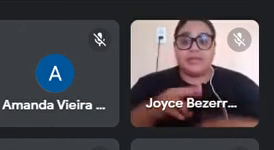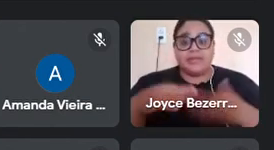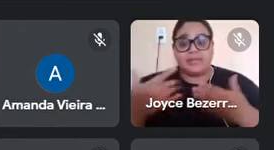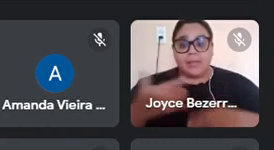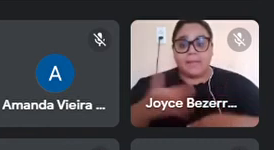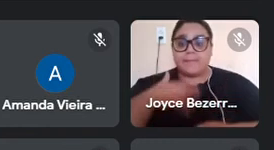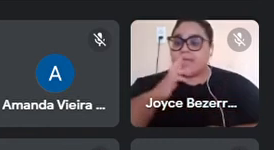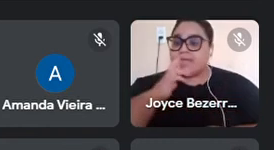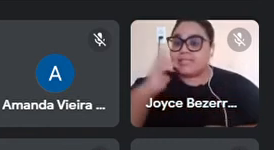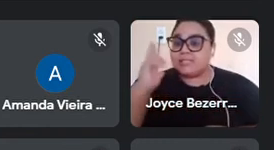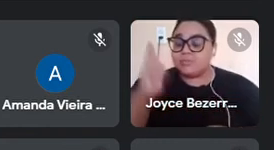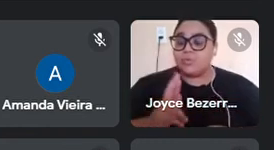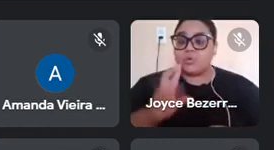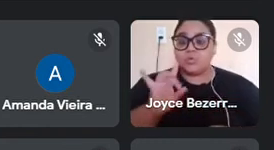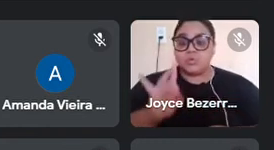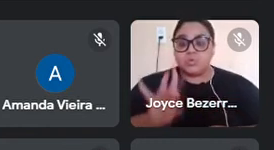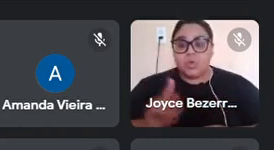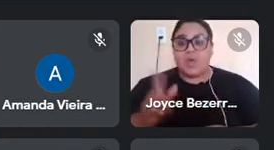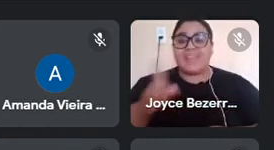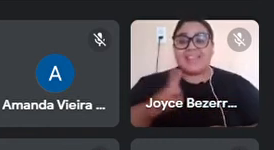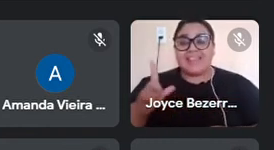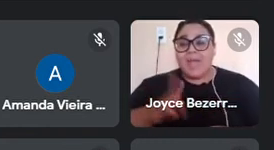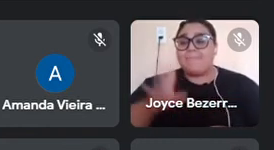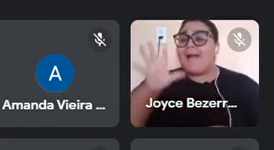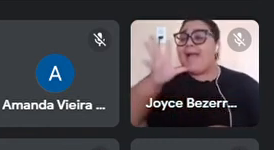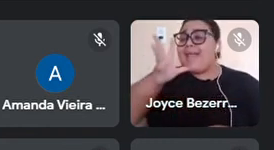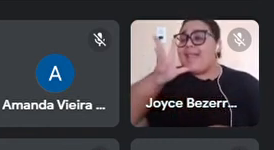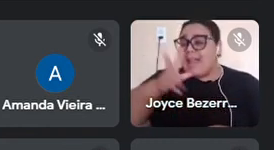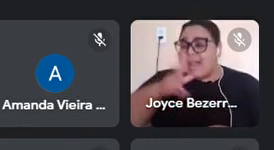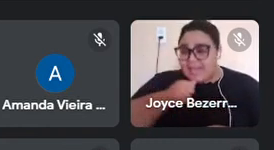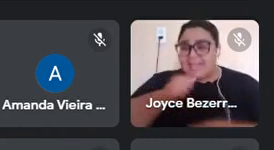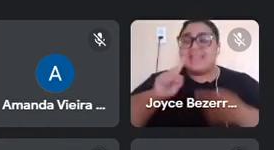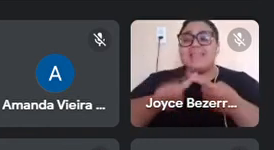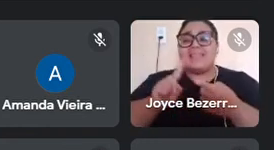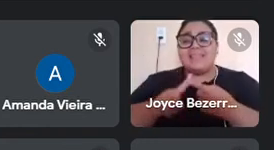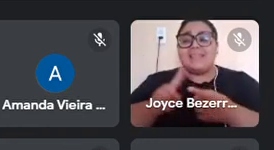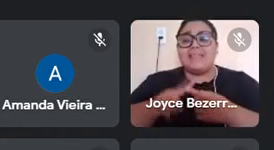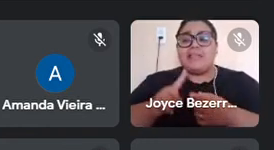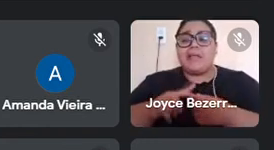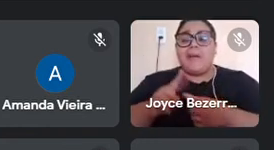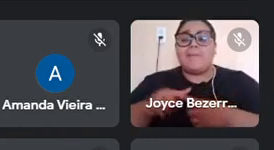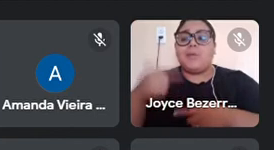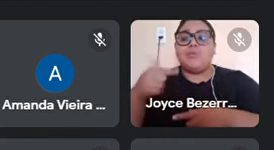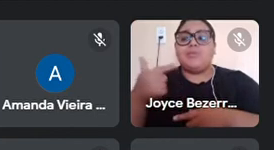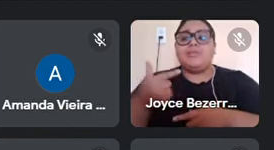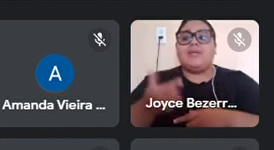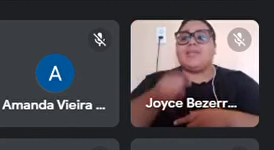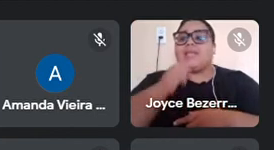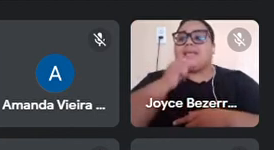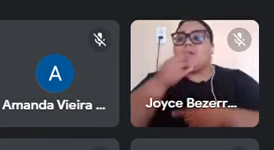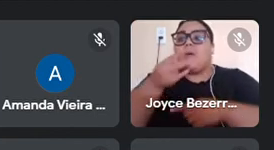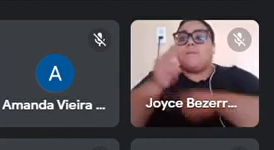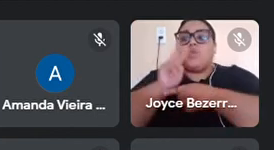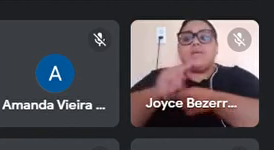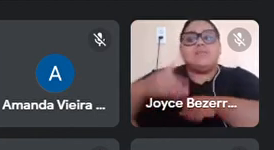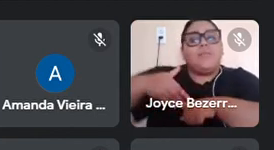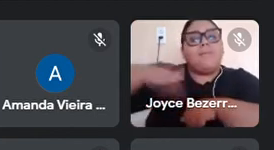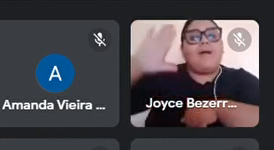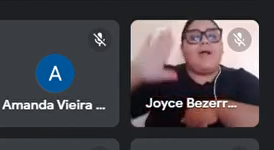se torna, acaba sendo mais lenta e menos eficaz nesse sentido. Por isso que ela é